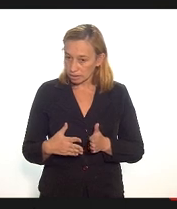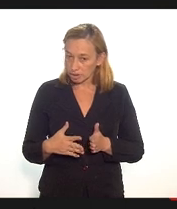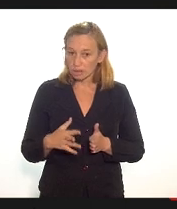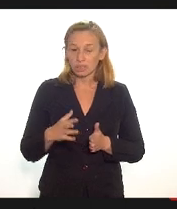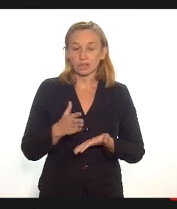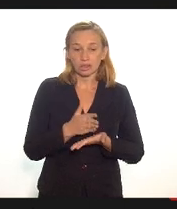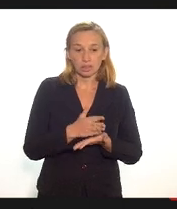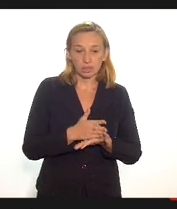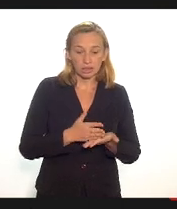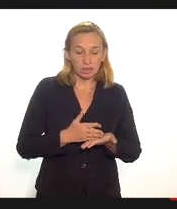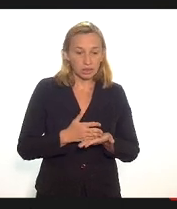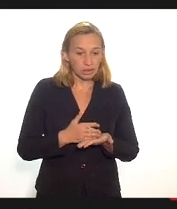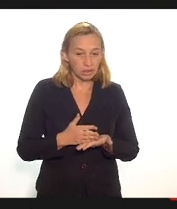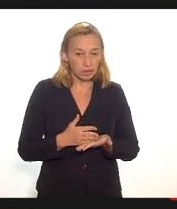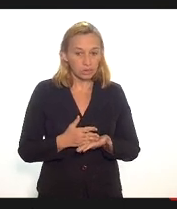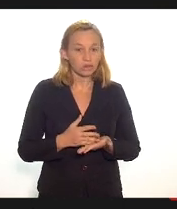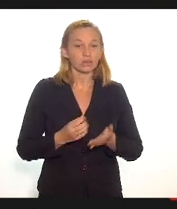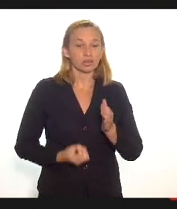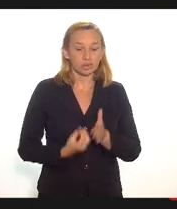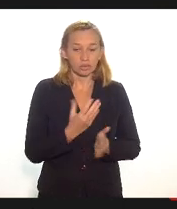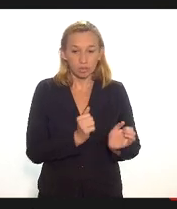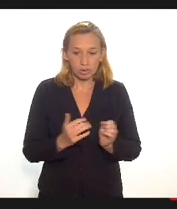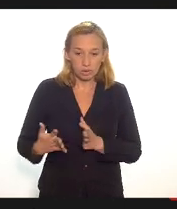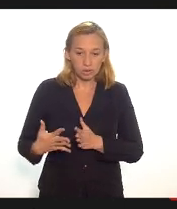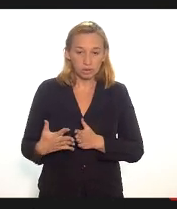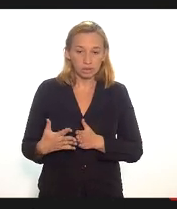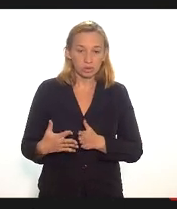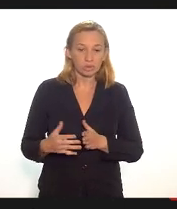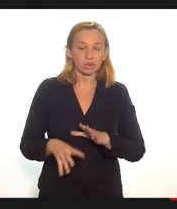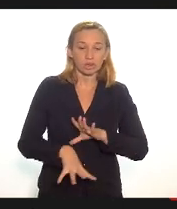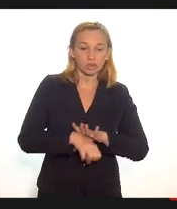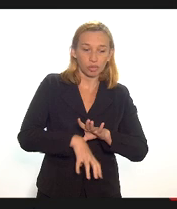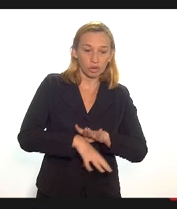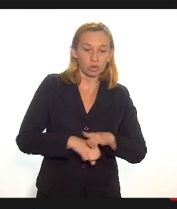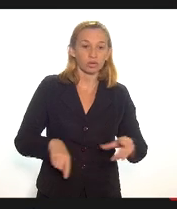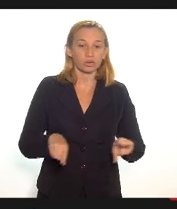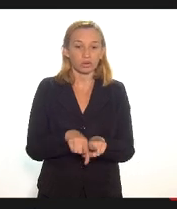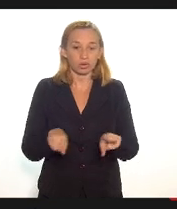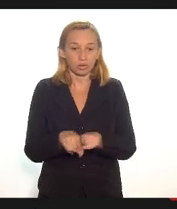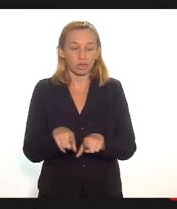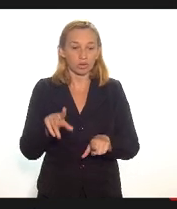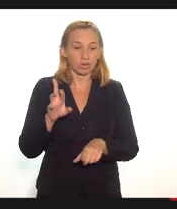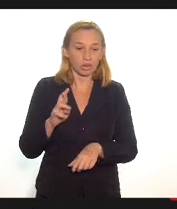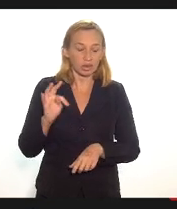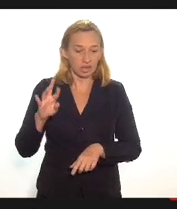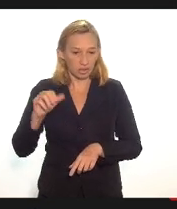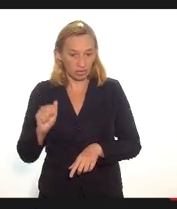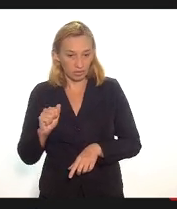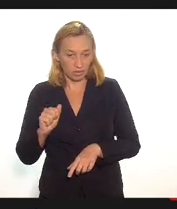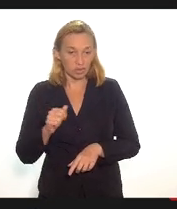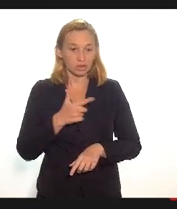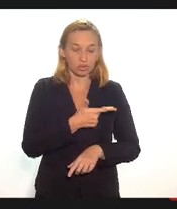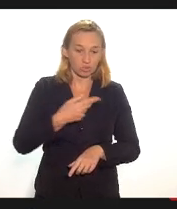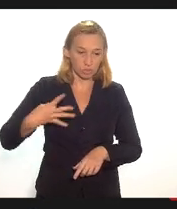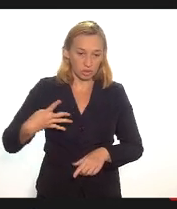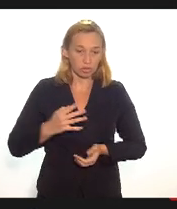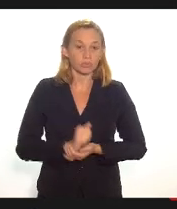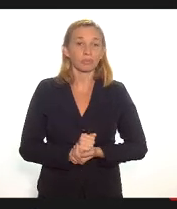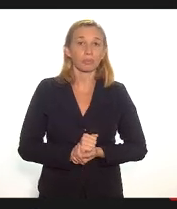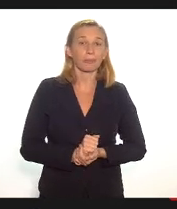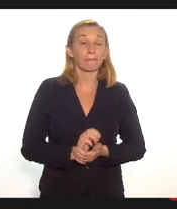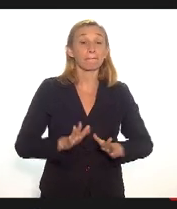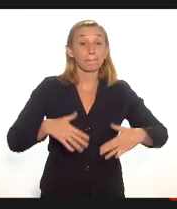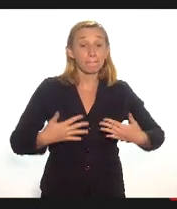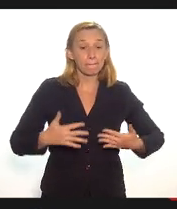rateado na fase de produção por produção, se for na fase exploratória também por reserva a partir de 2014. Então,